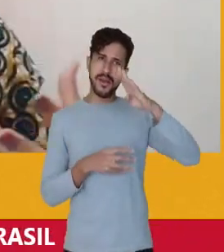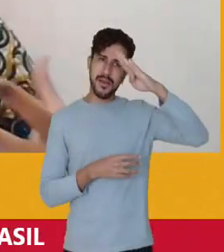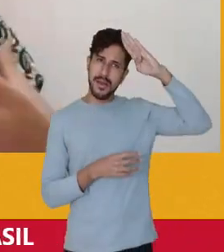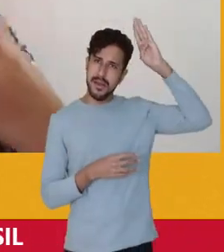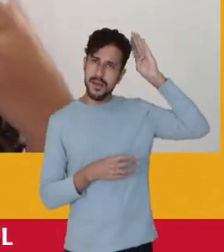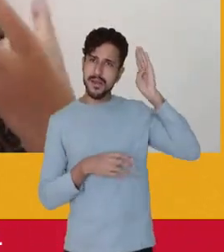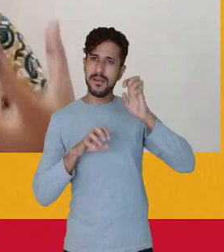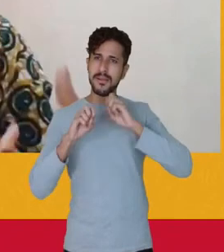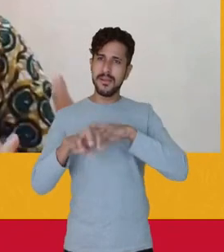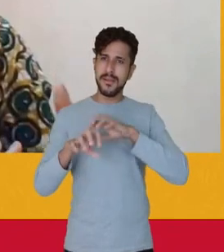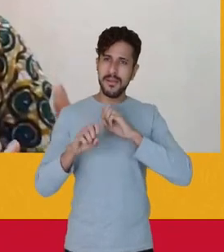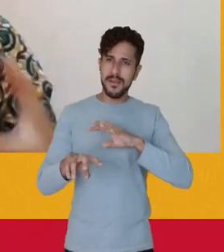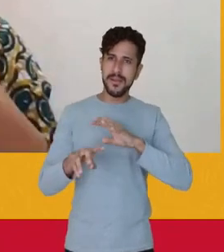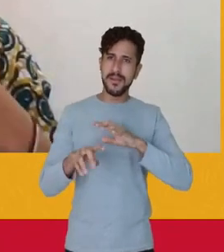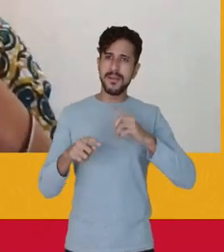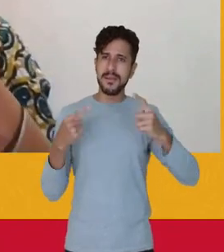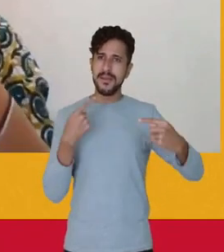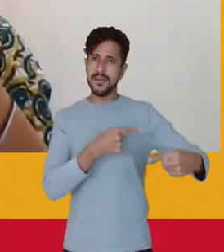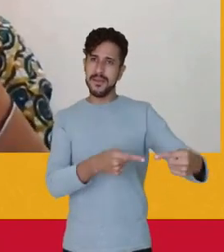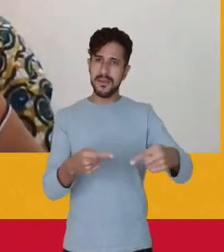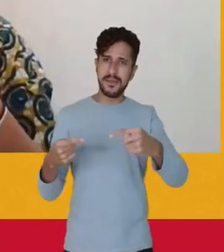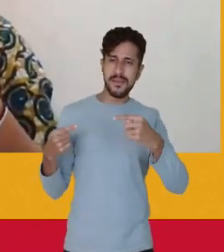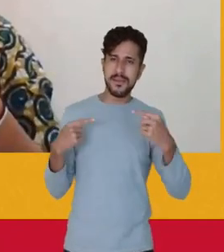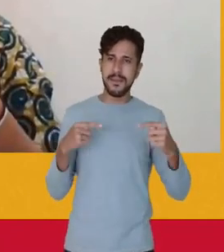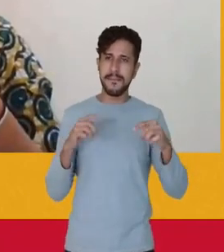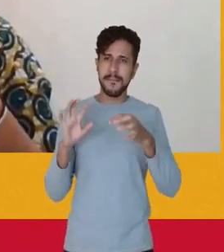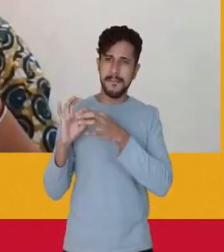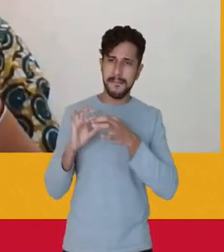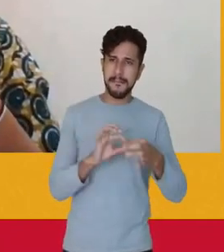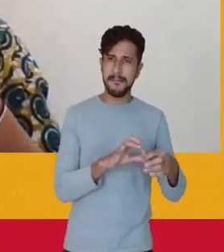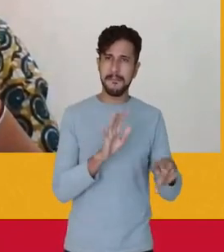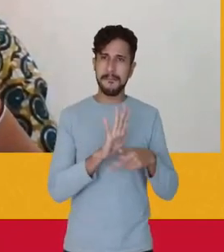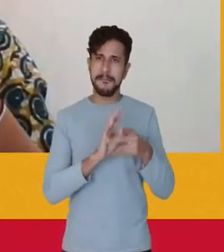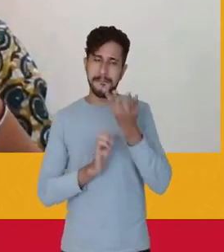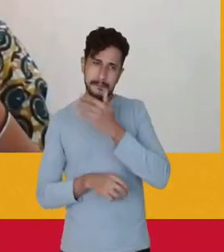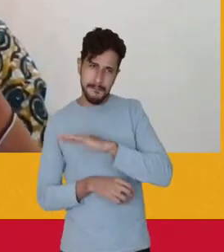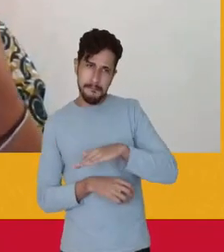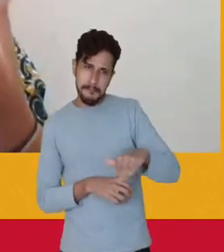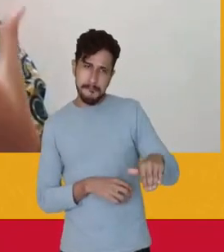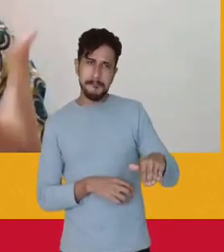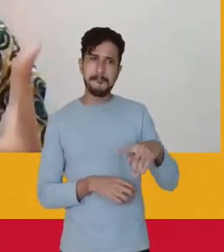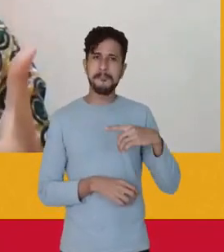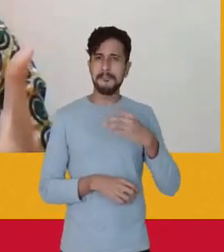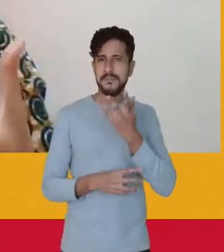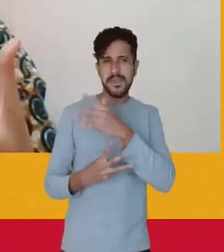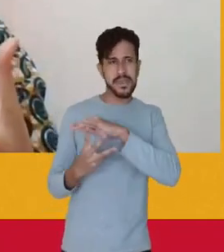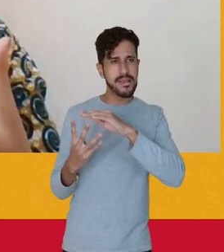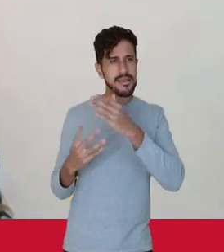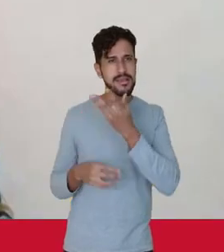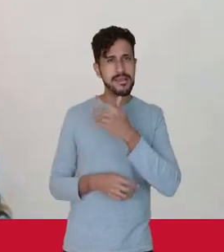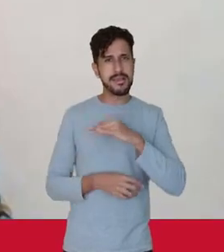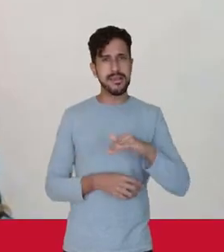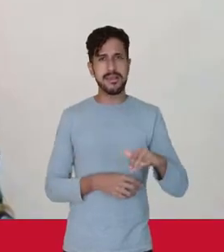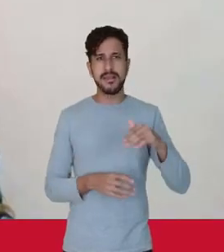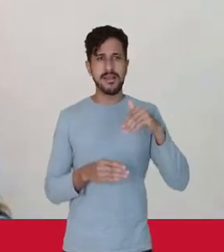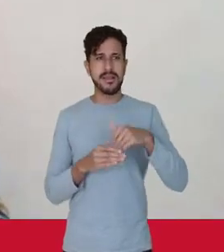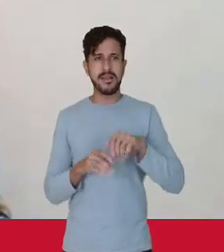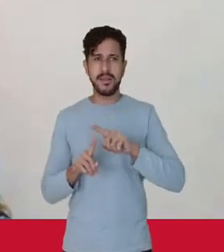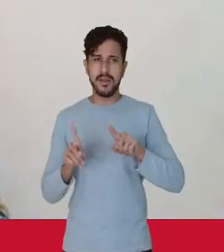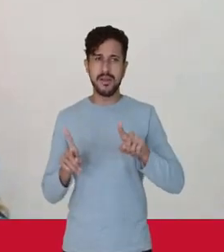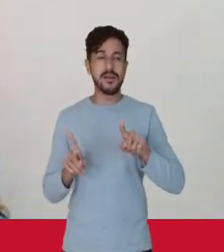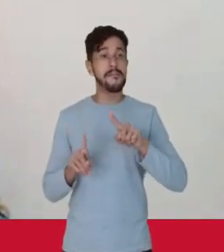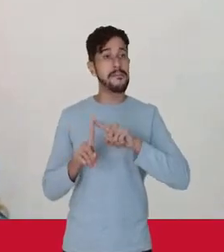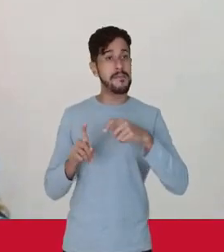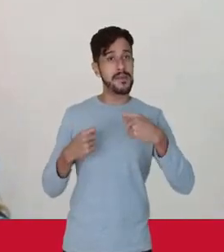acadêmicas, educadoras, e pautando essa situação da infância, né? Porque as crianças não votam, mas elas precisam